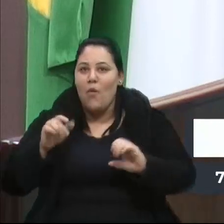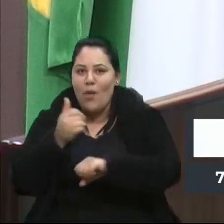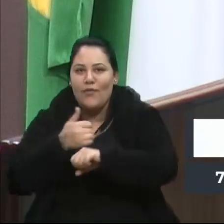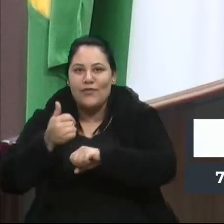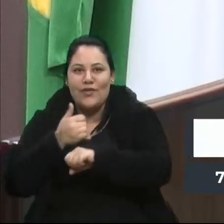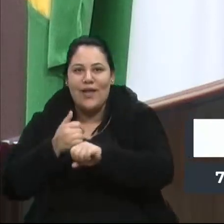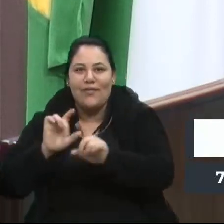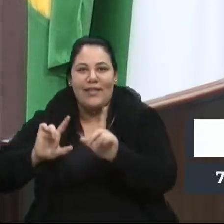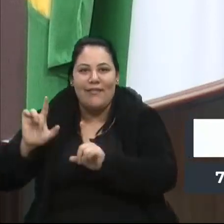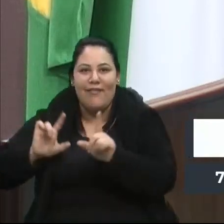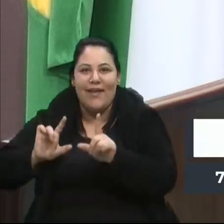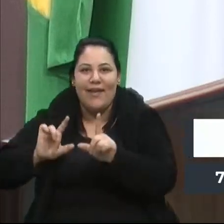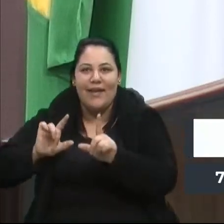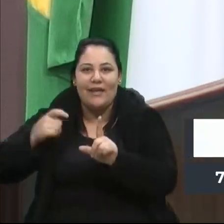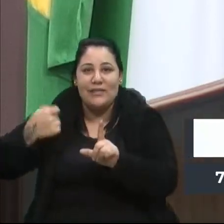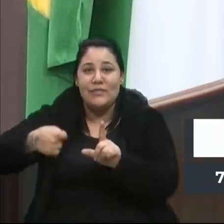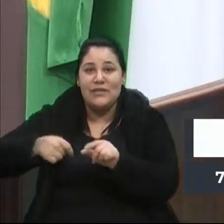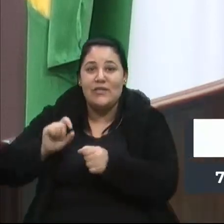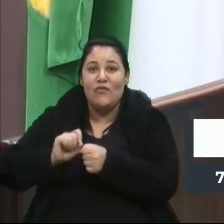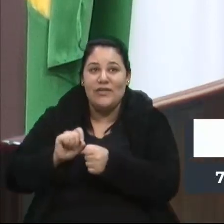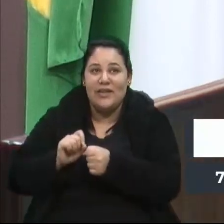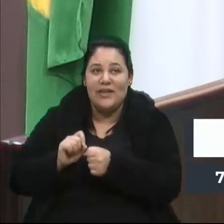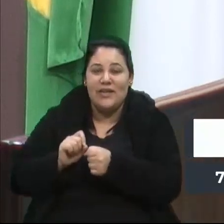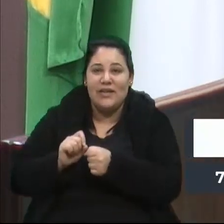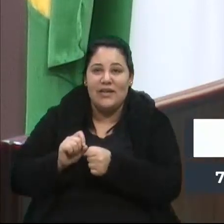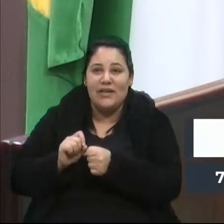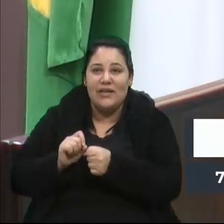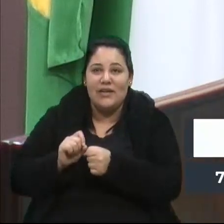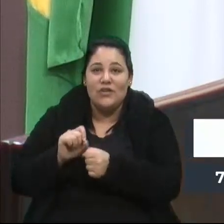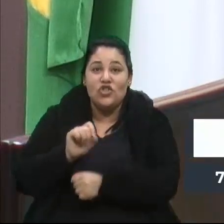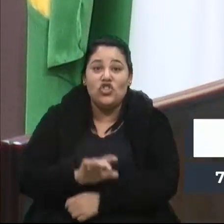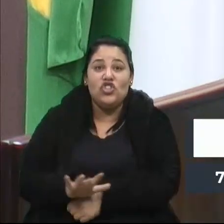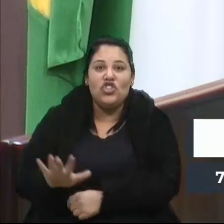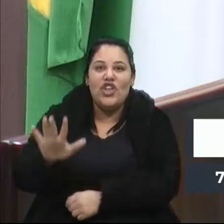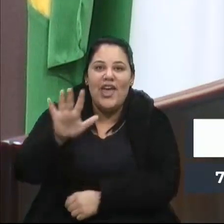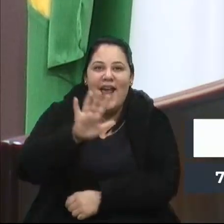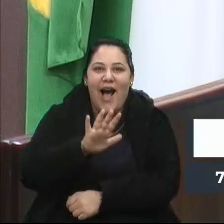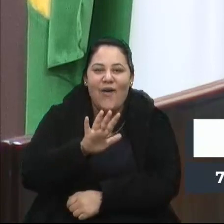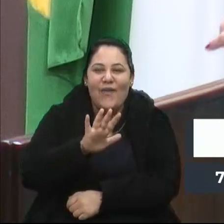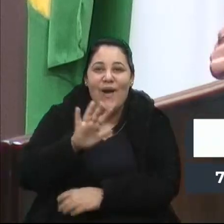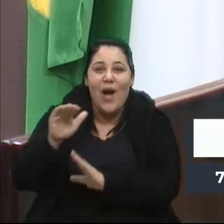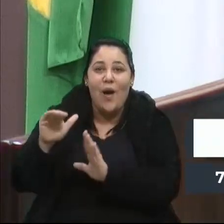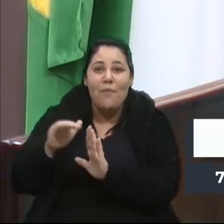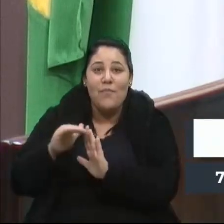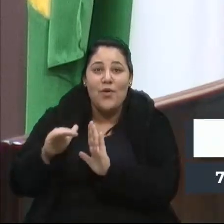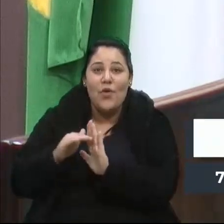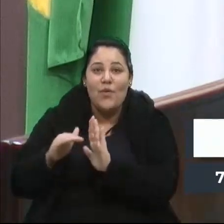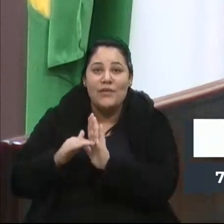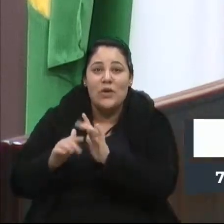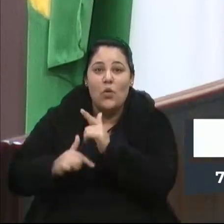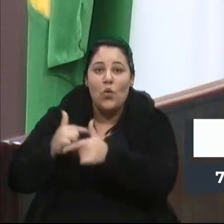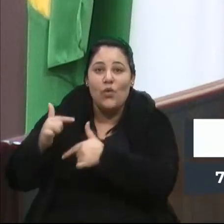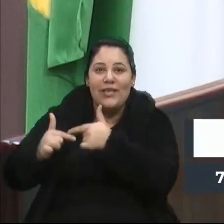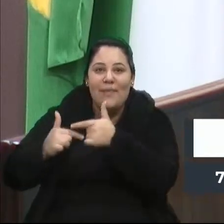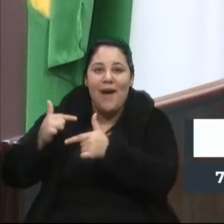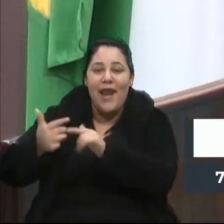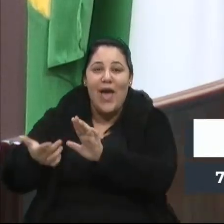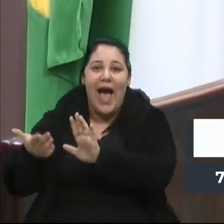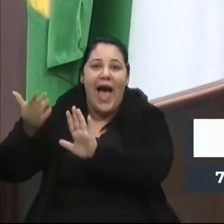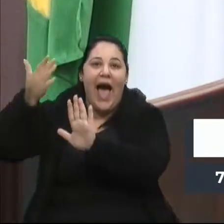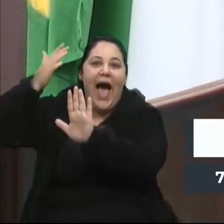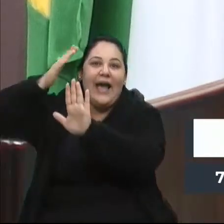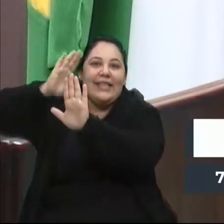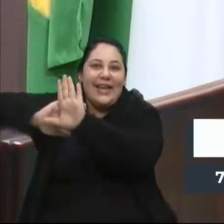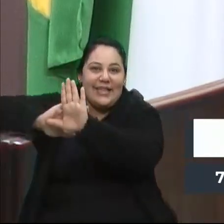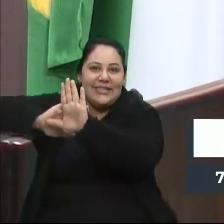TV. Eles precisam fazer o geral, a programação da TV, alguém que apresenta um programa, mas que também é o